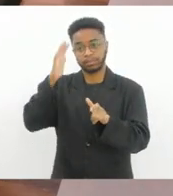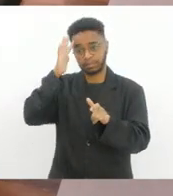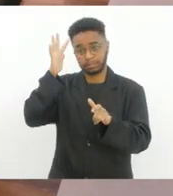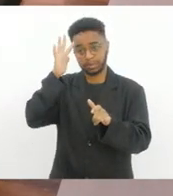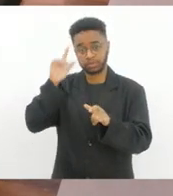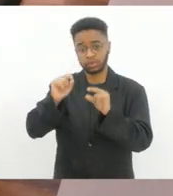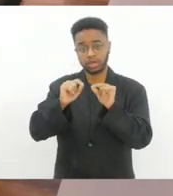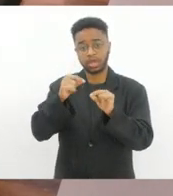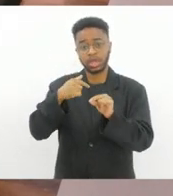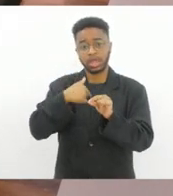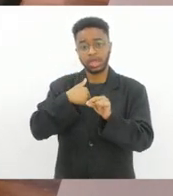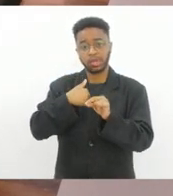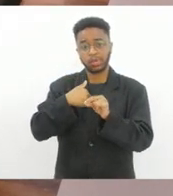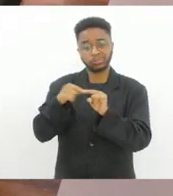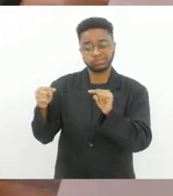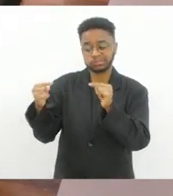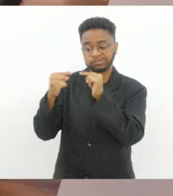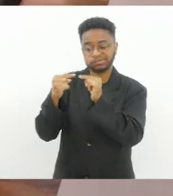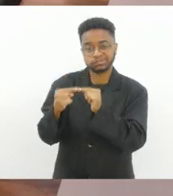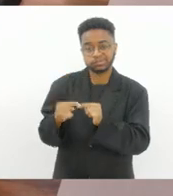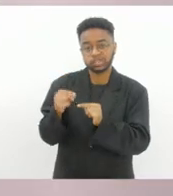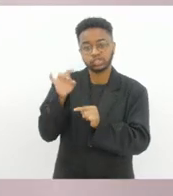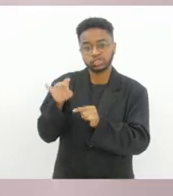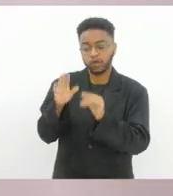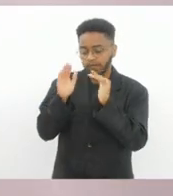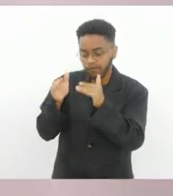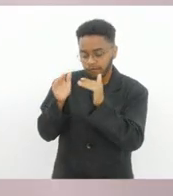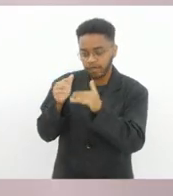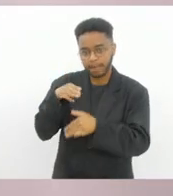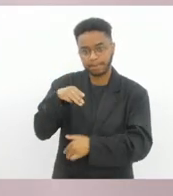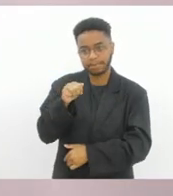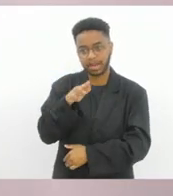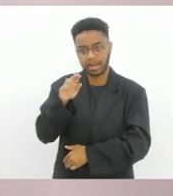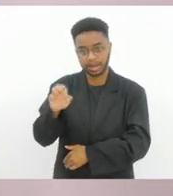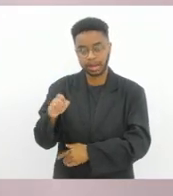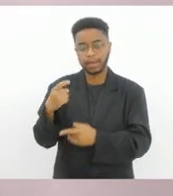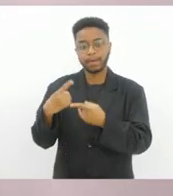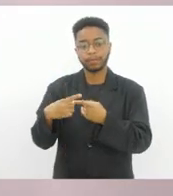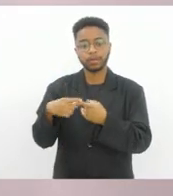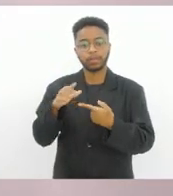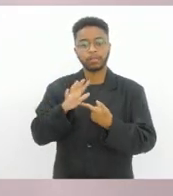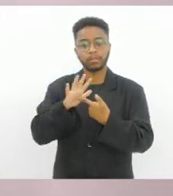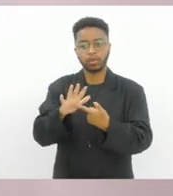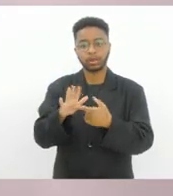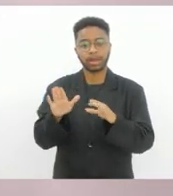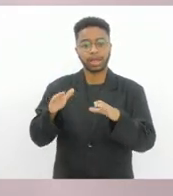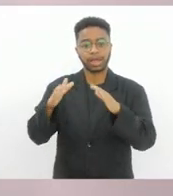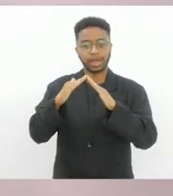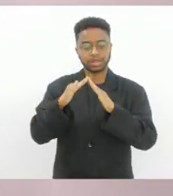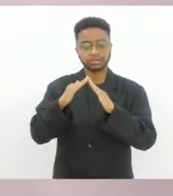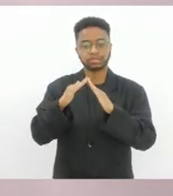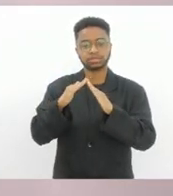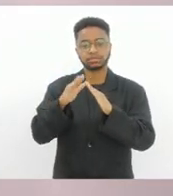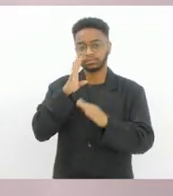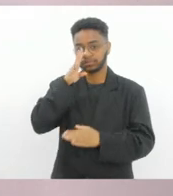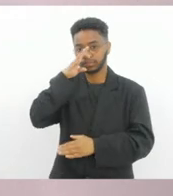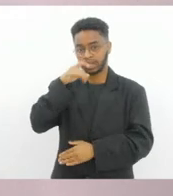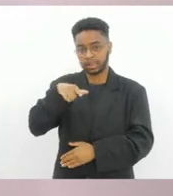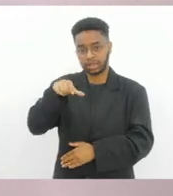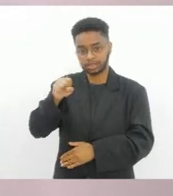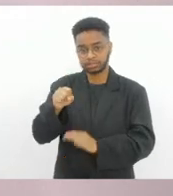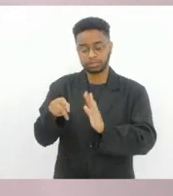barrista, que é da Maré, justamente porque traz a Casa de Lésbicas, de Resistência Lésbica da